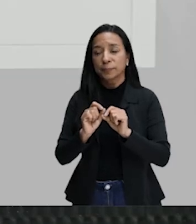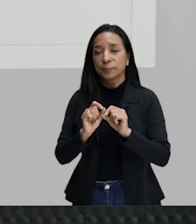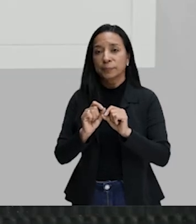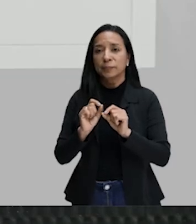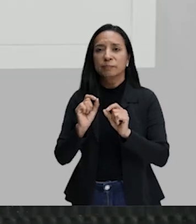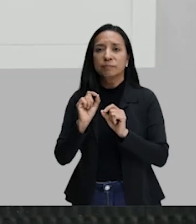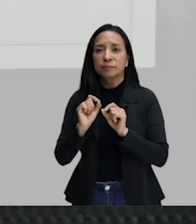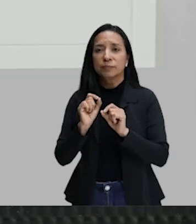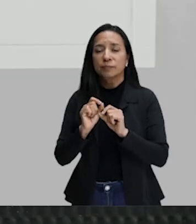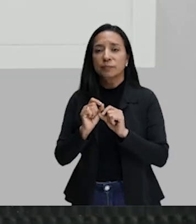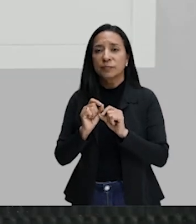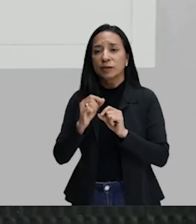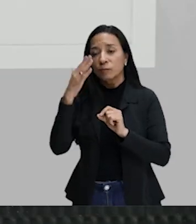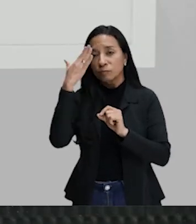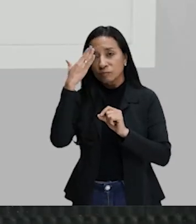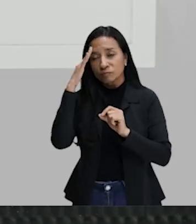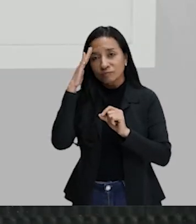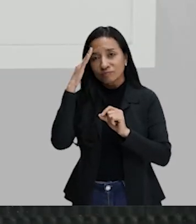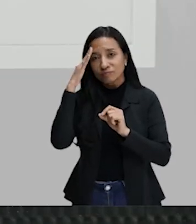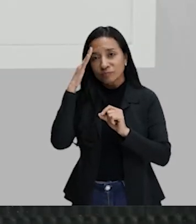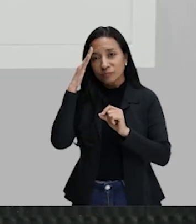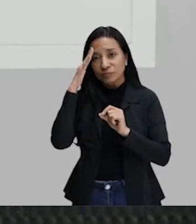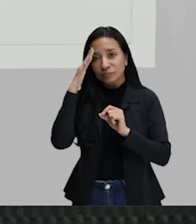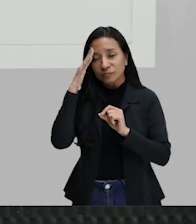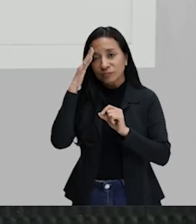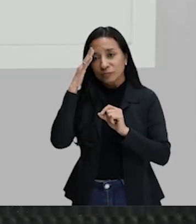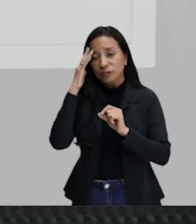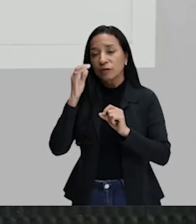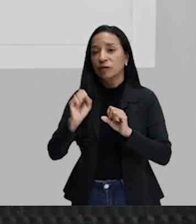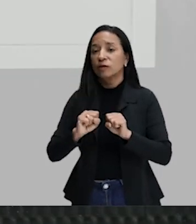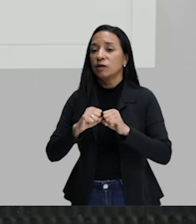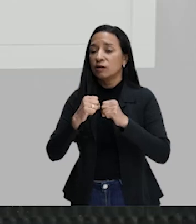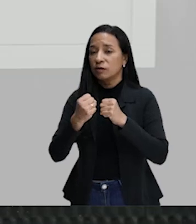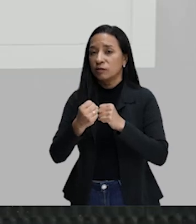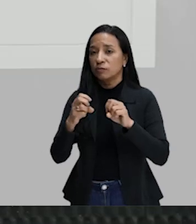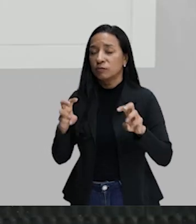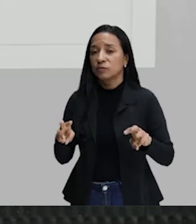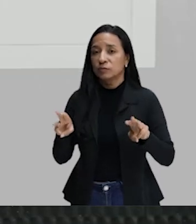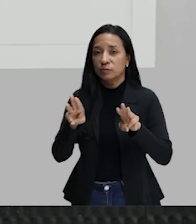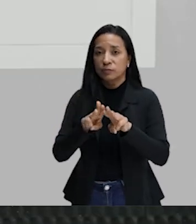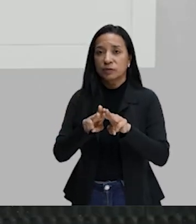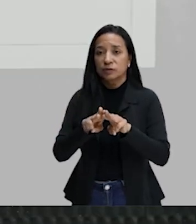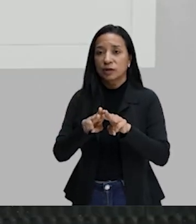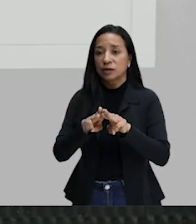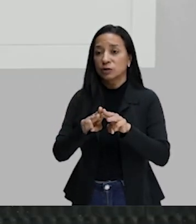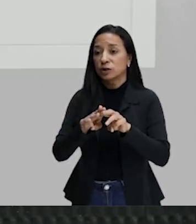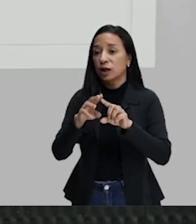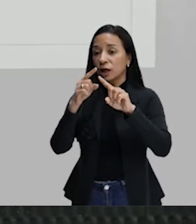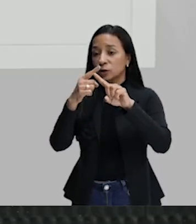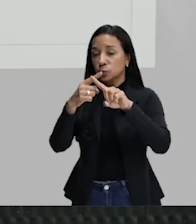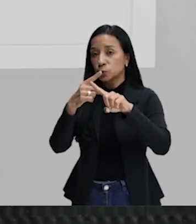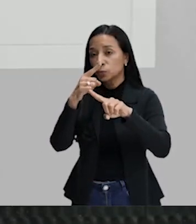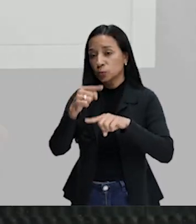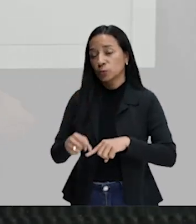em que nós vamos entender que essa força magnética ela é nula, certo? Quando, por